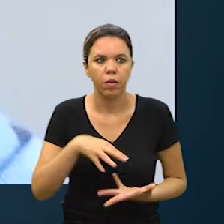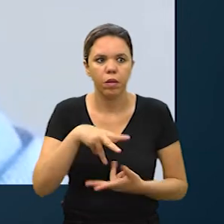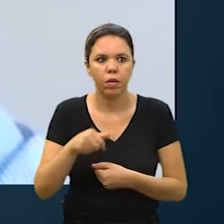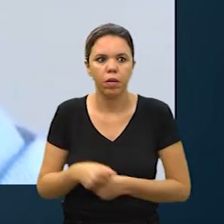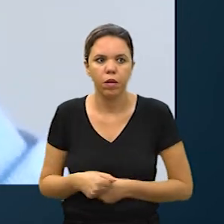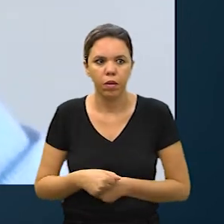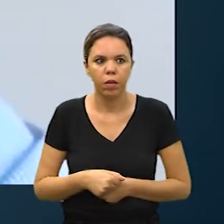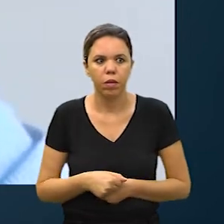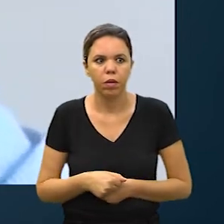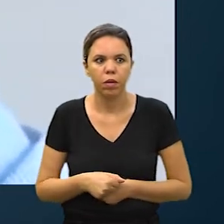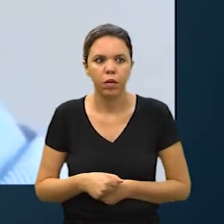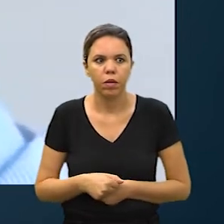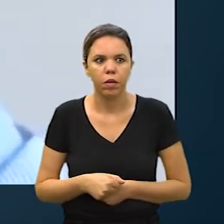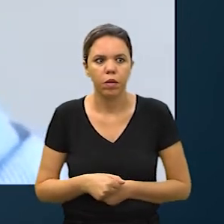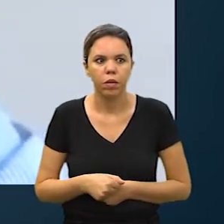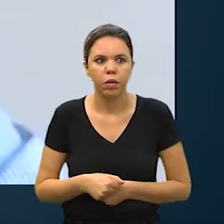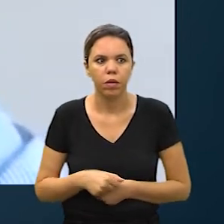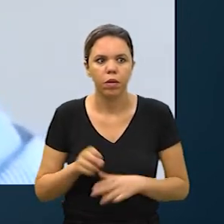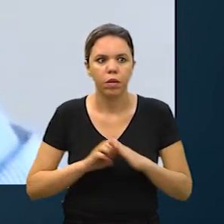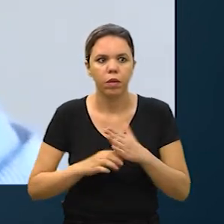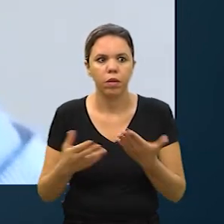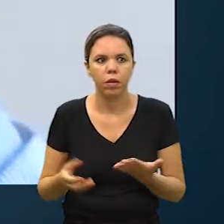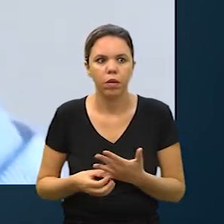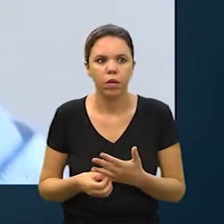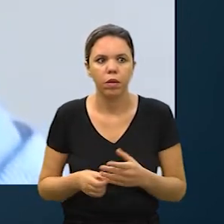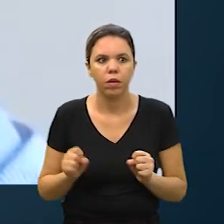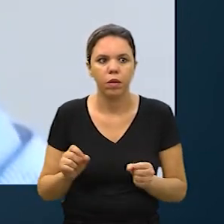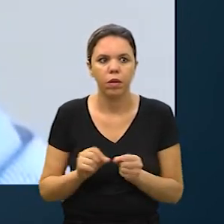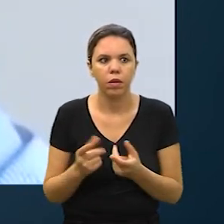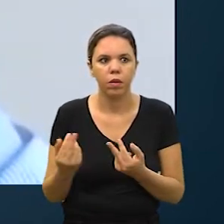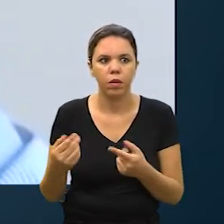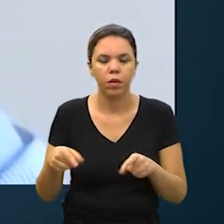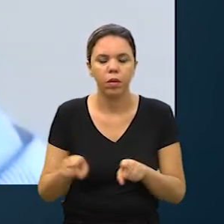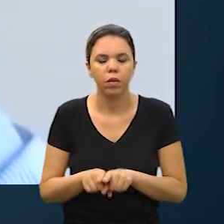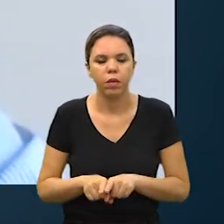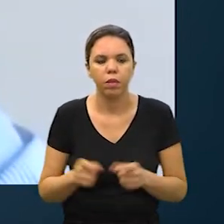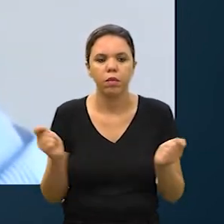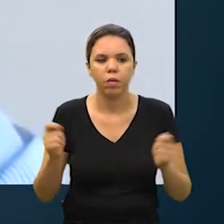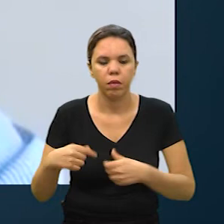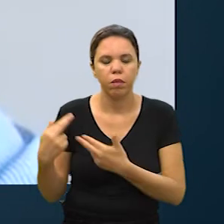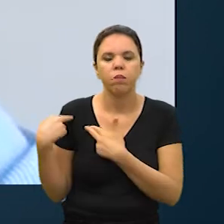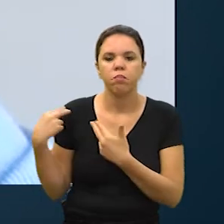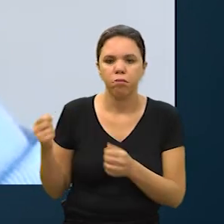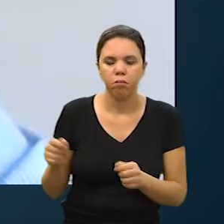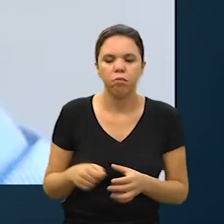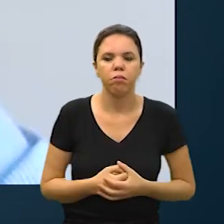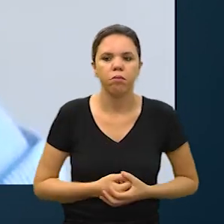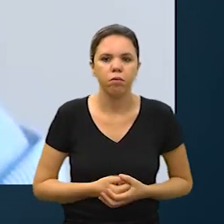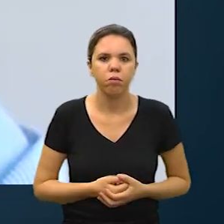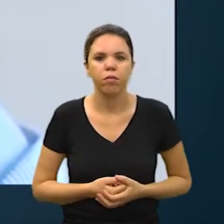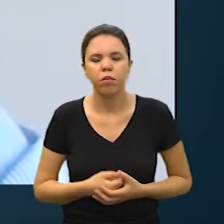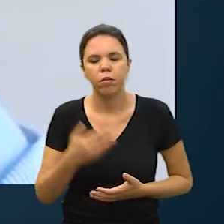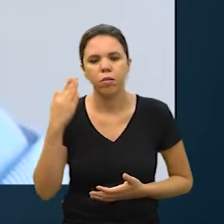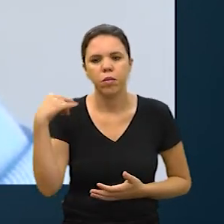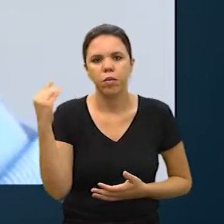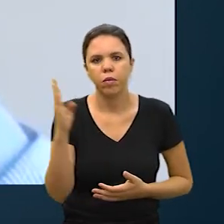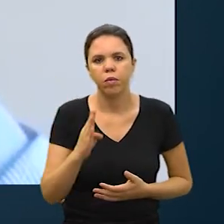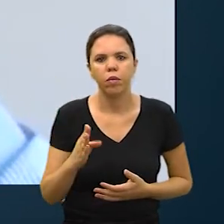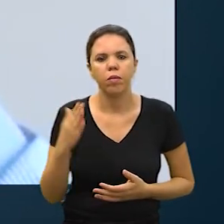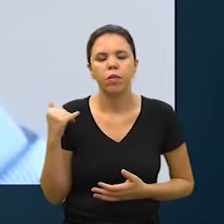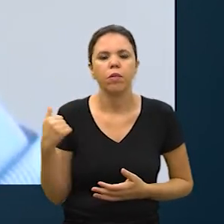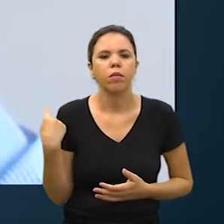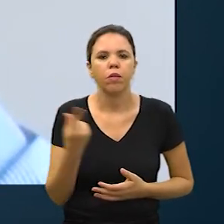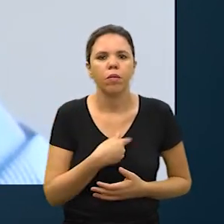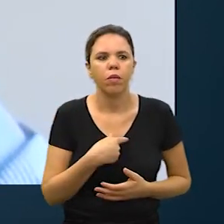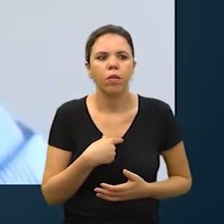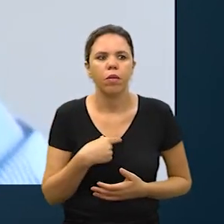mundial dessa empresa. Então a gente pode fazer igual também. A gente tem competência para isso. A gente é conhecido, né, pela